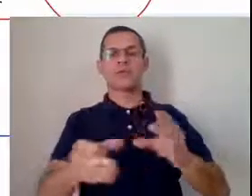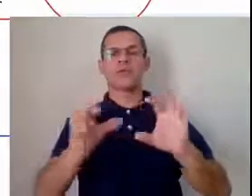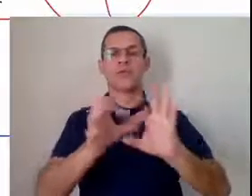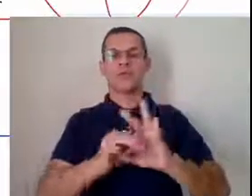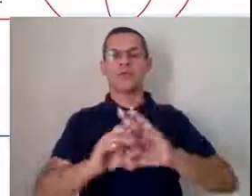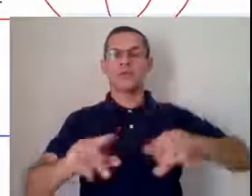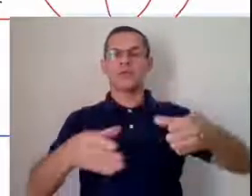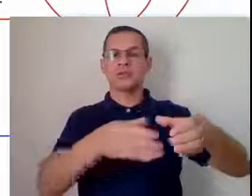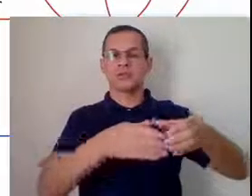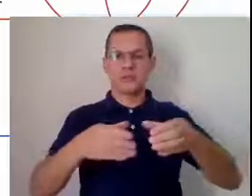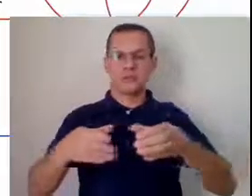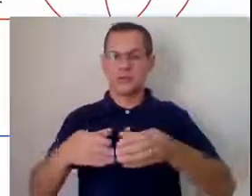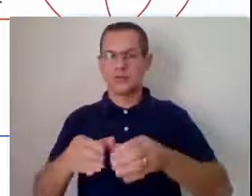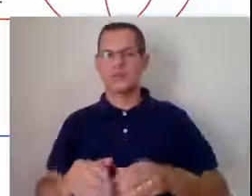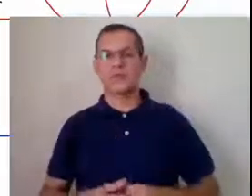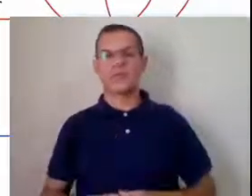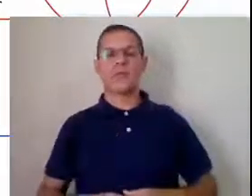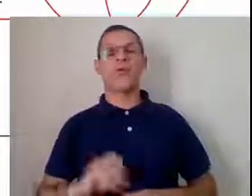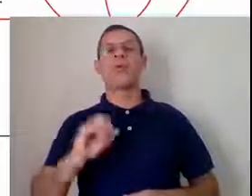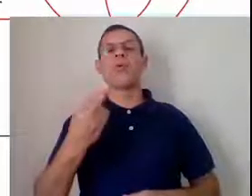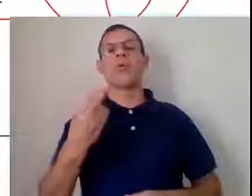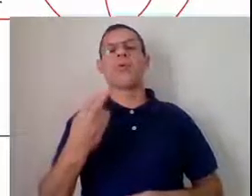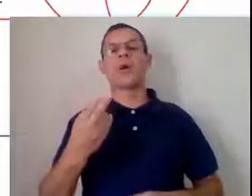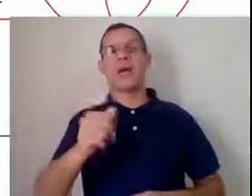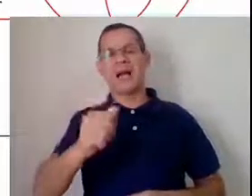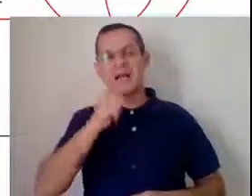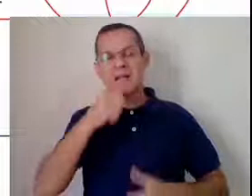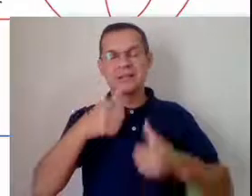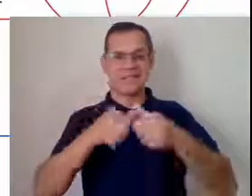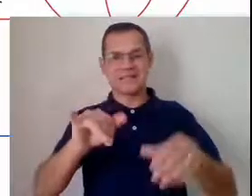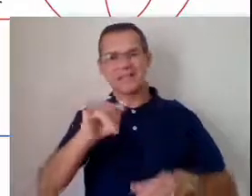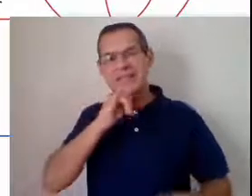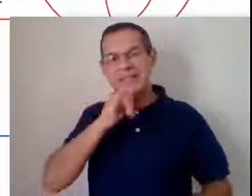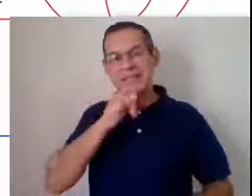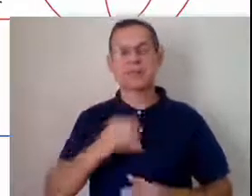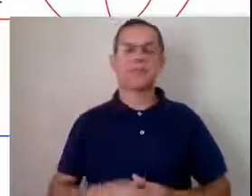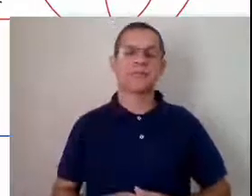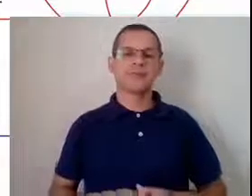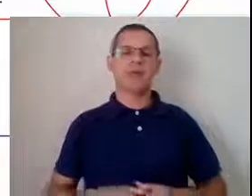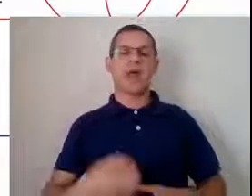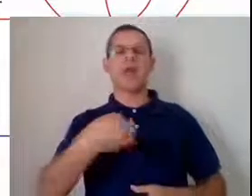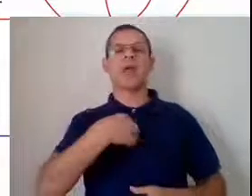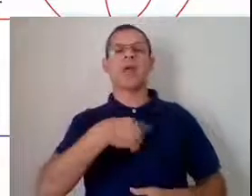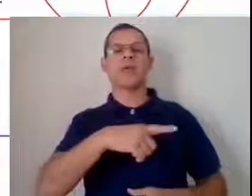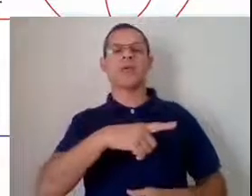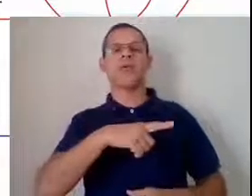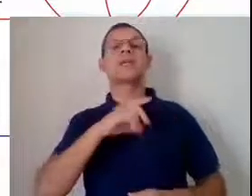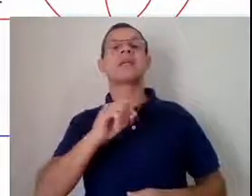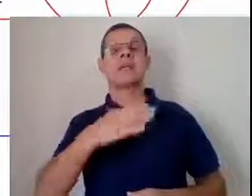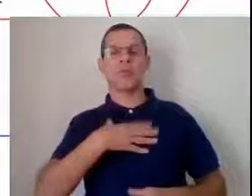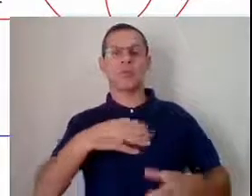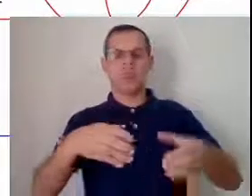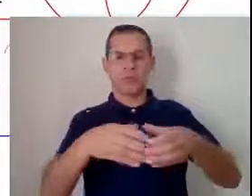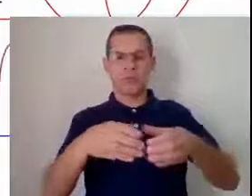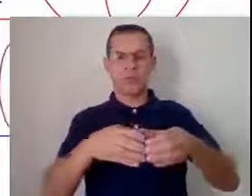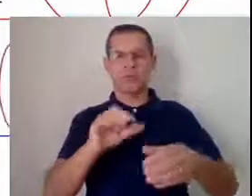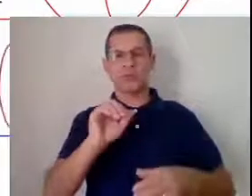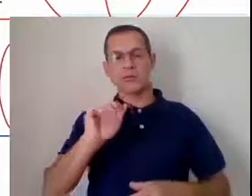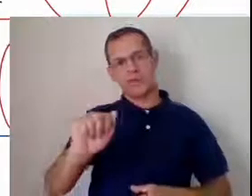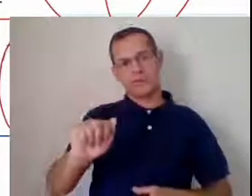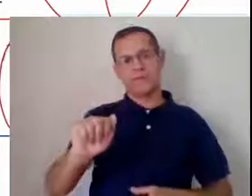vários conjuntos, né? Ou, nesse caso, eu poderia dizer que meu conjunto